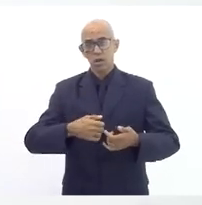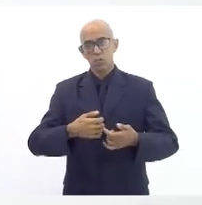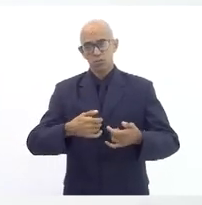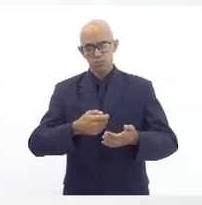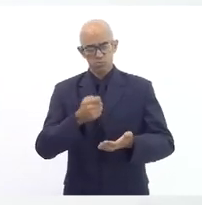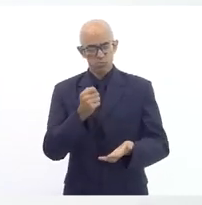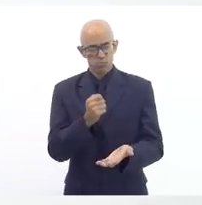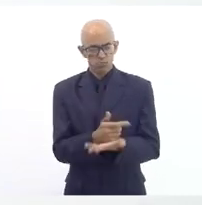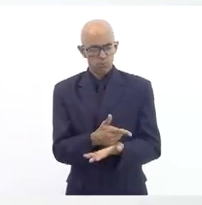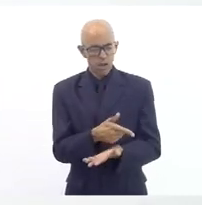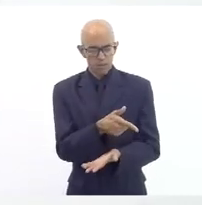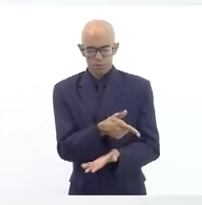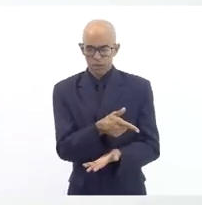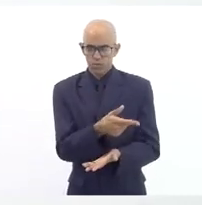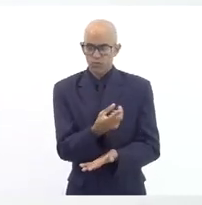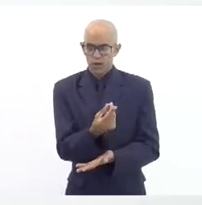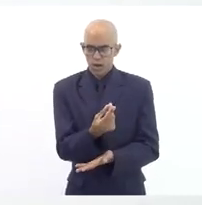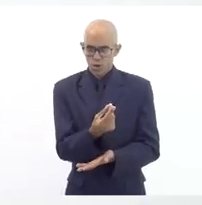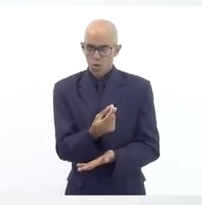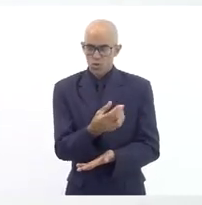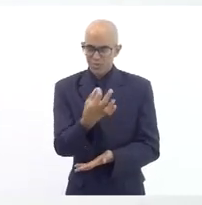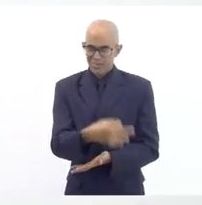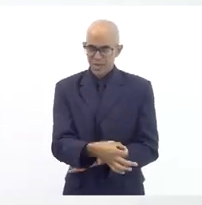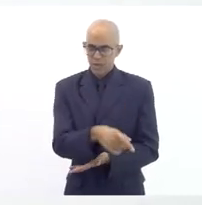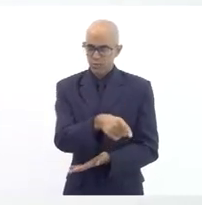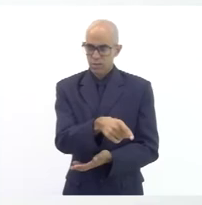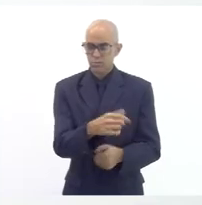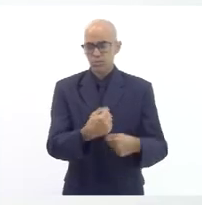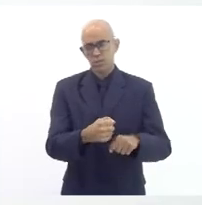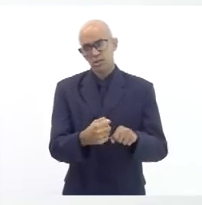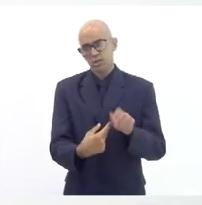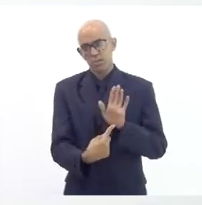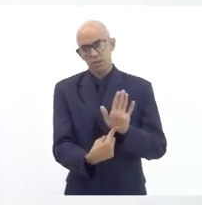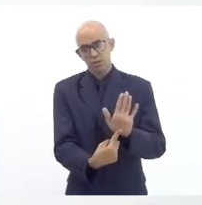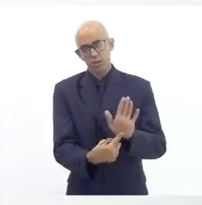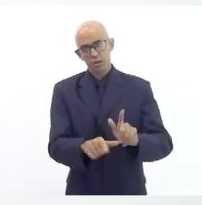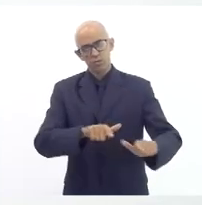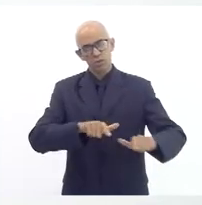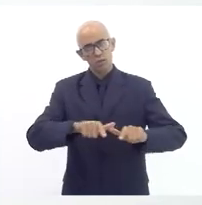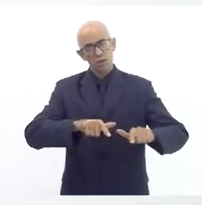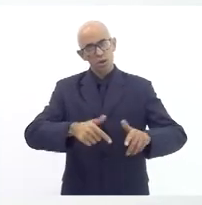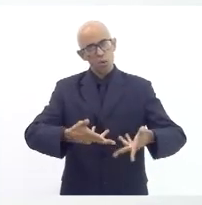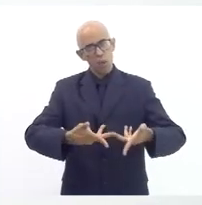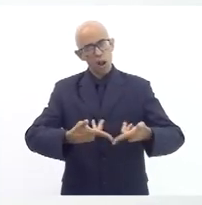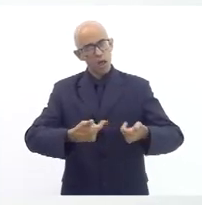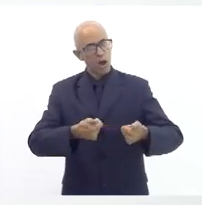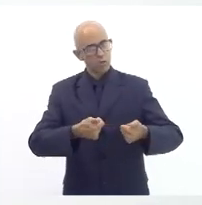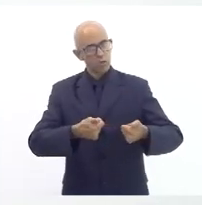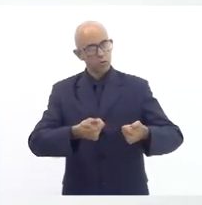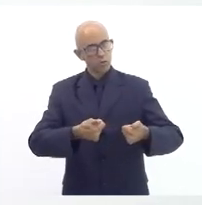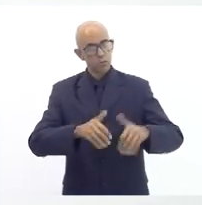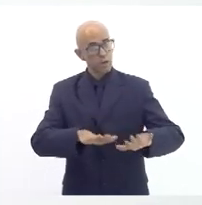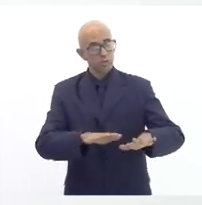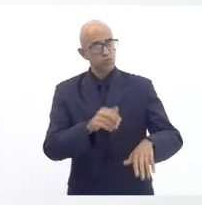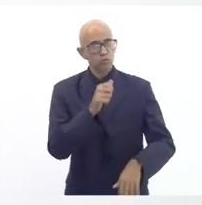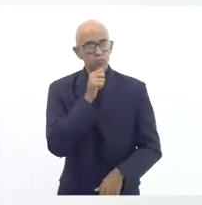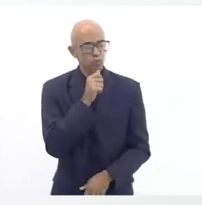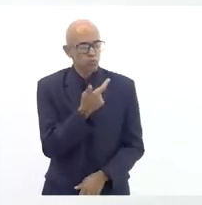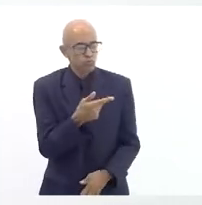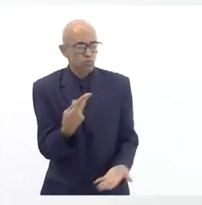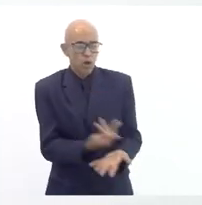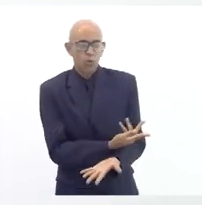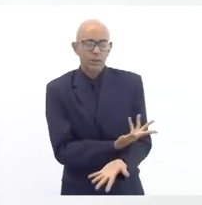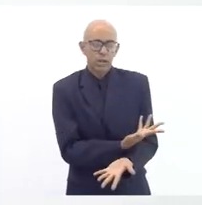objeto dessa CPI, e apresentar um serviço de qualidade, coisa que não acontece. Se a Supervia não quer